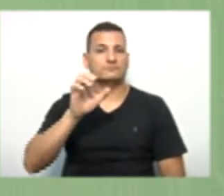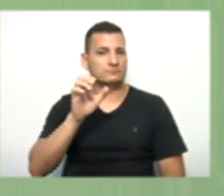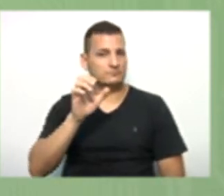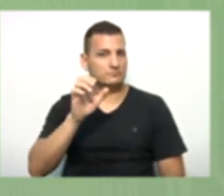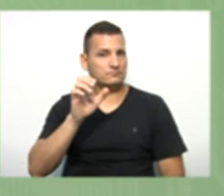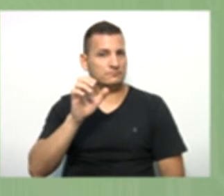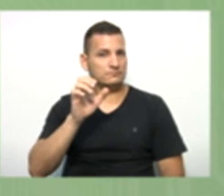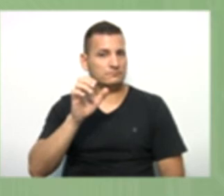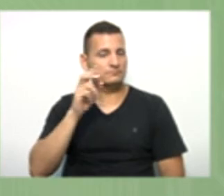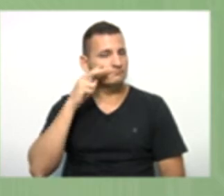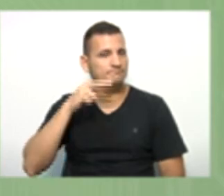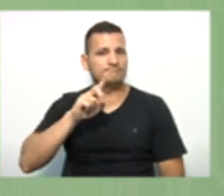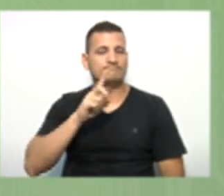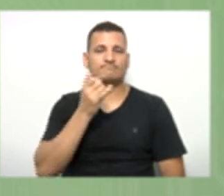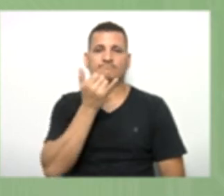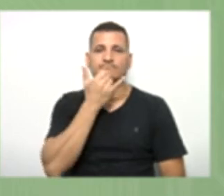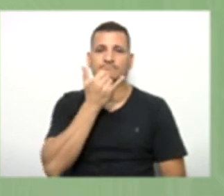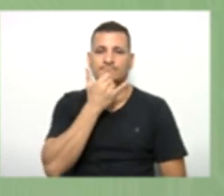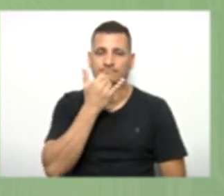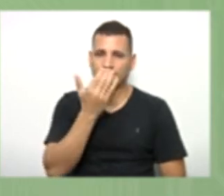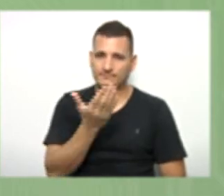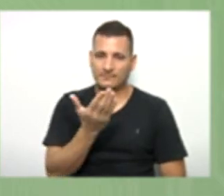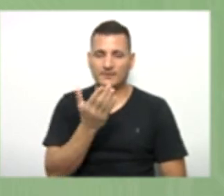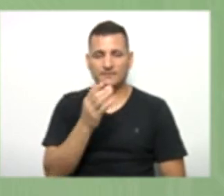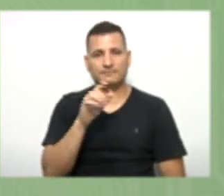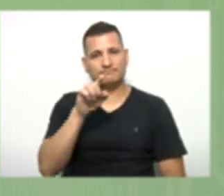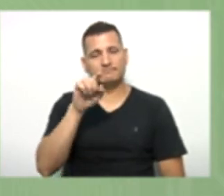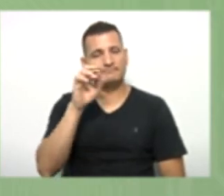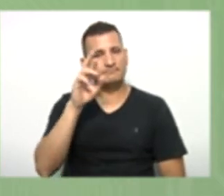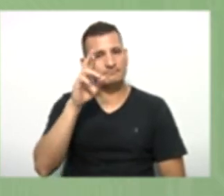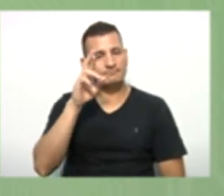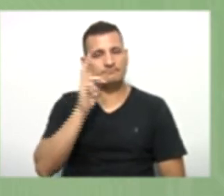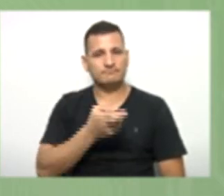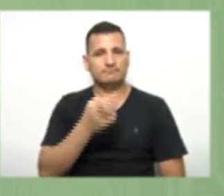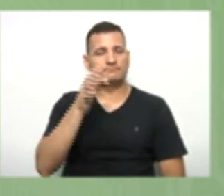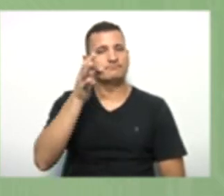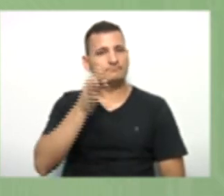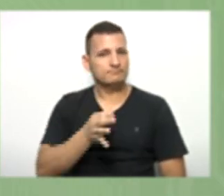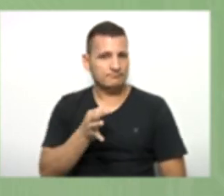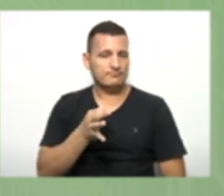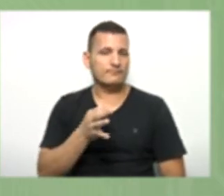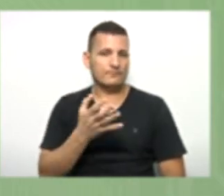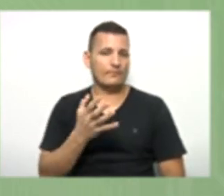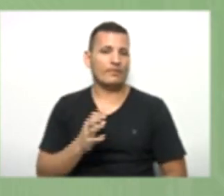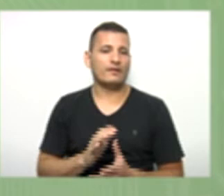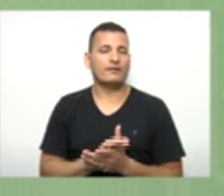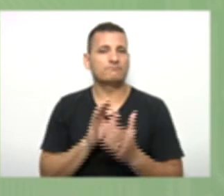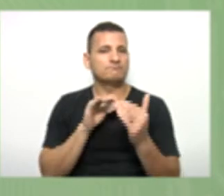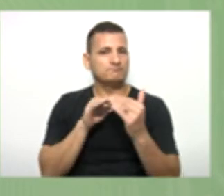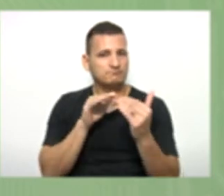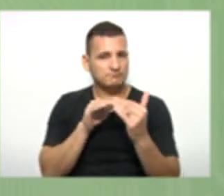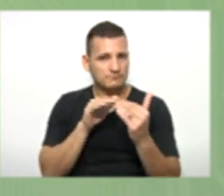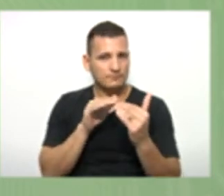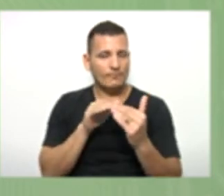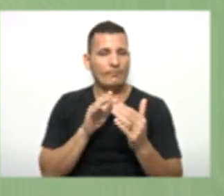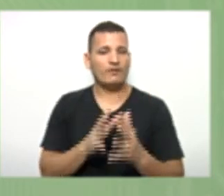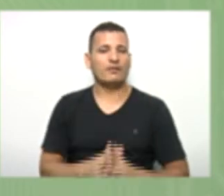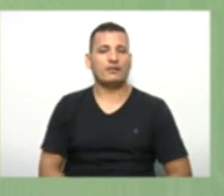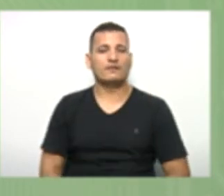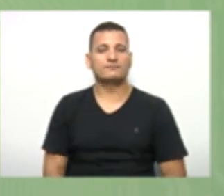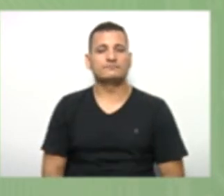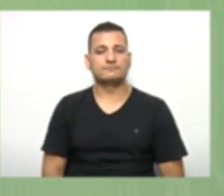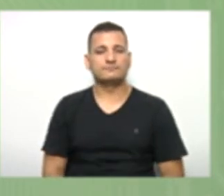estava vendo. Perdão, pessoal, eles também acertaram todas as questões anteriores e estão concordando com essa